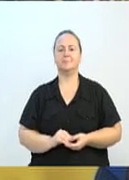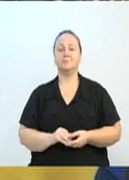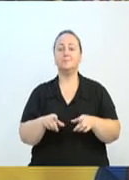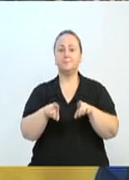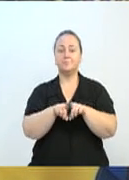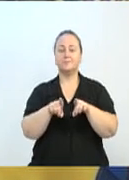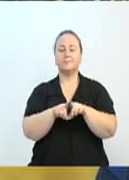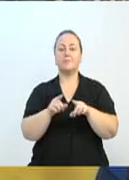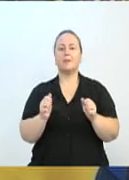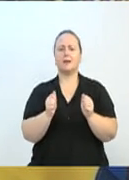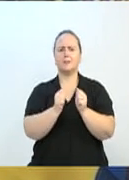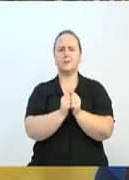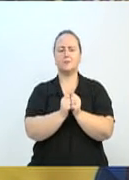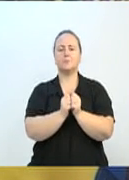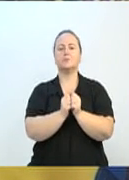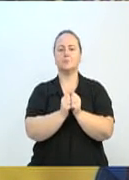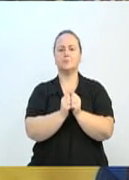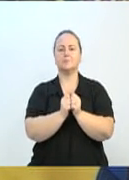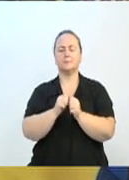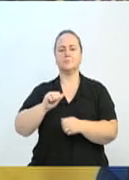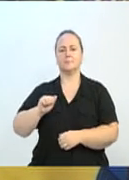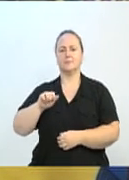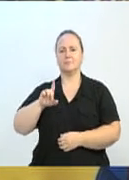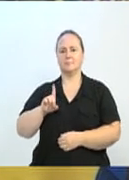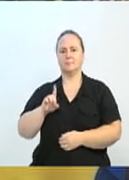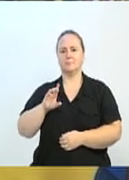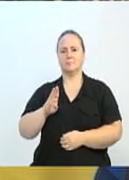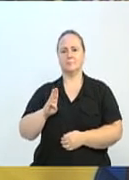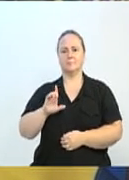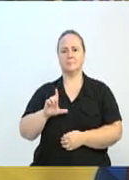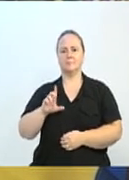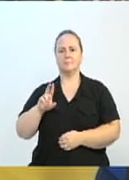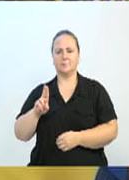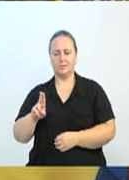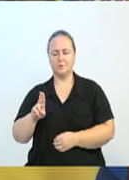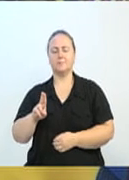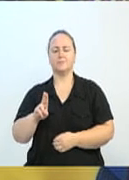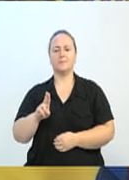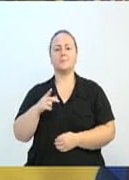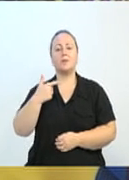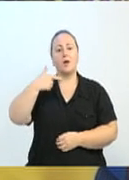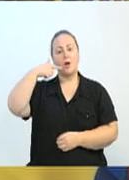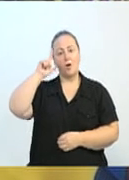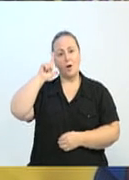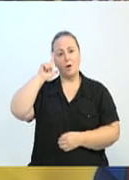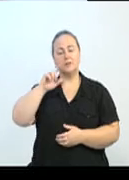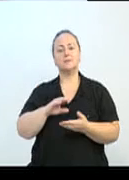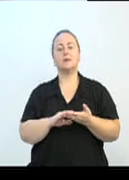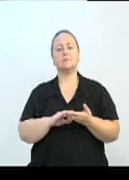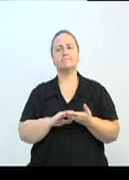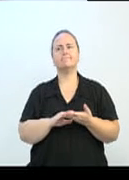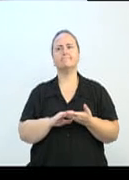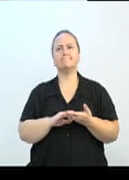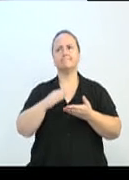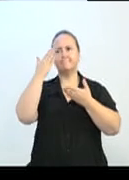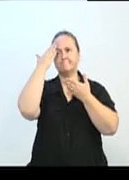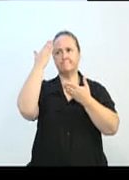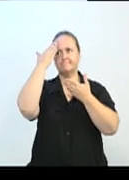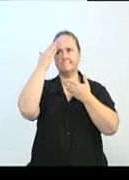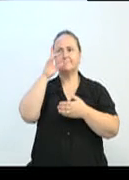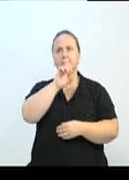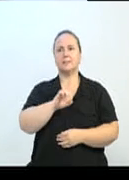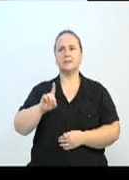Sueli do café filha da Graça da the blue né que aconteceu ontem foi uma noite de agradecer a Deus e eu